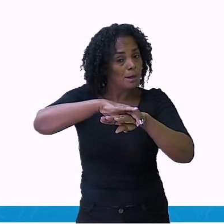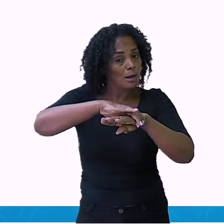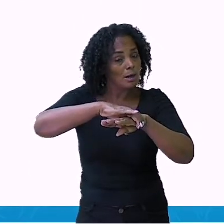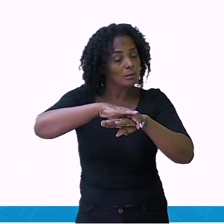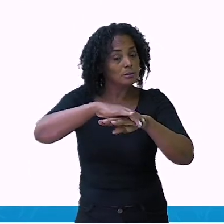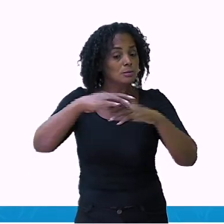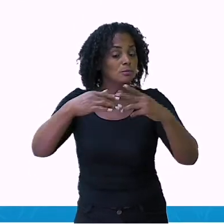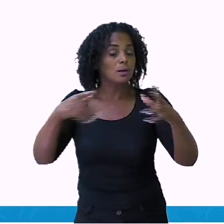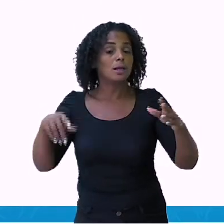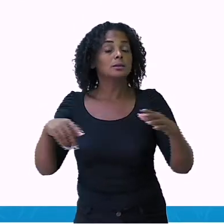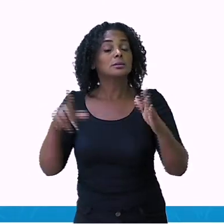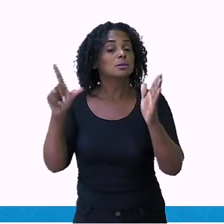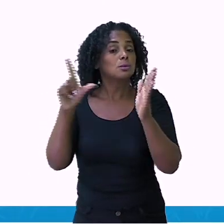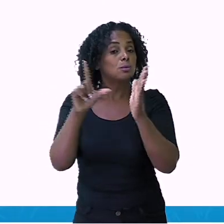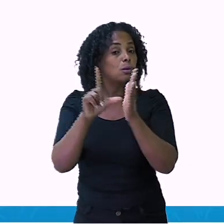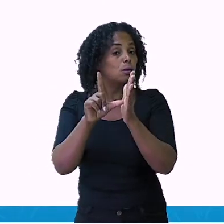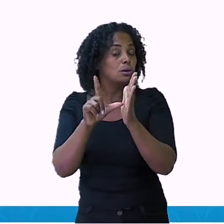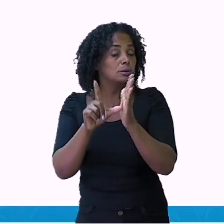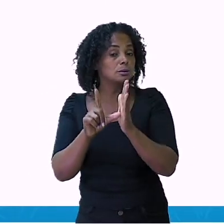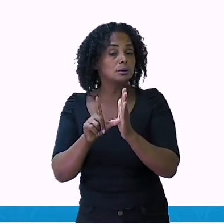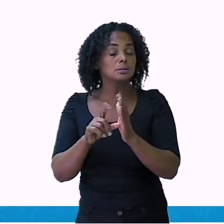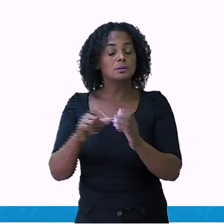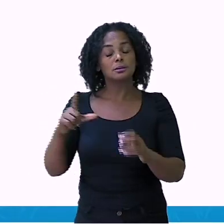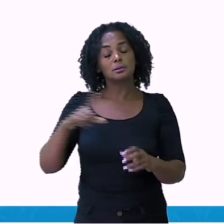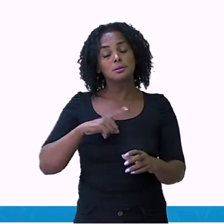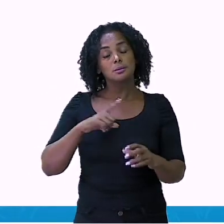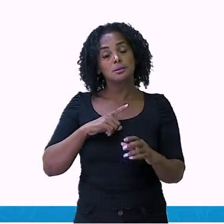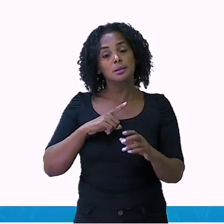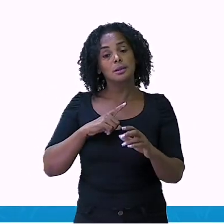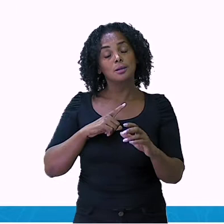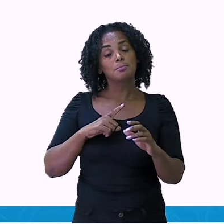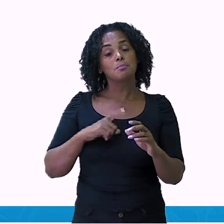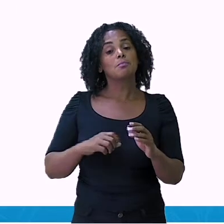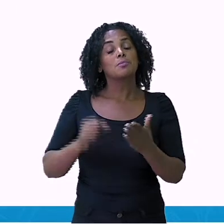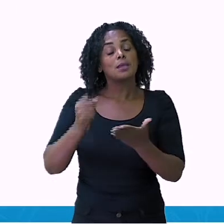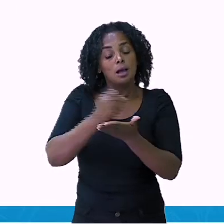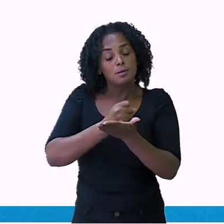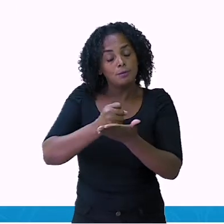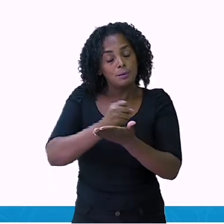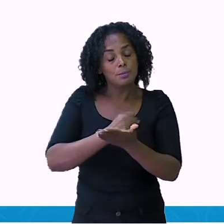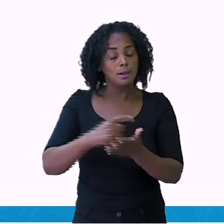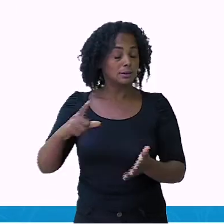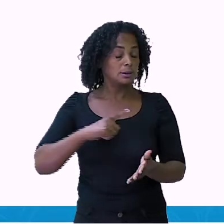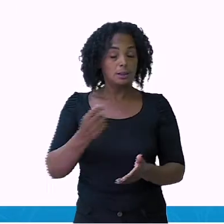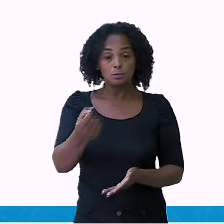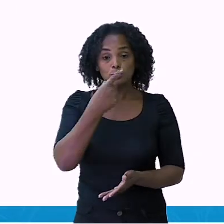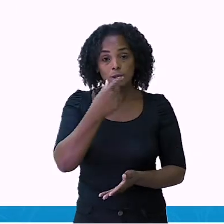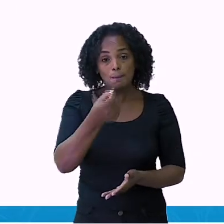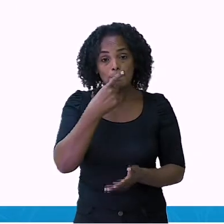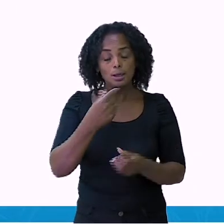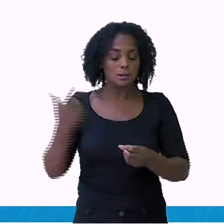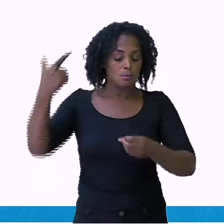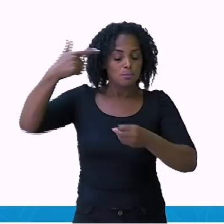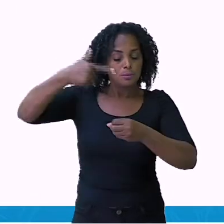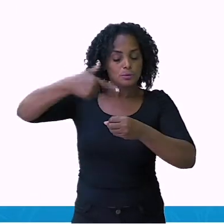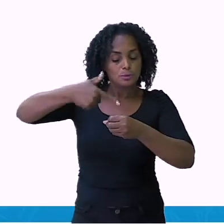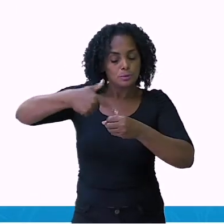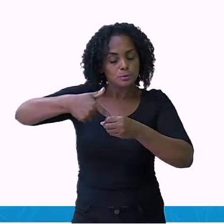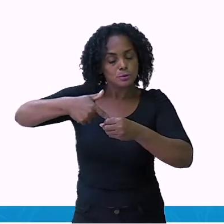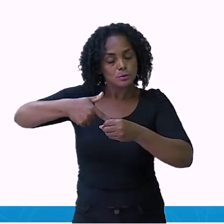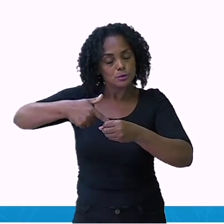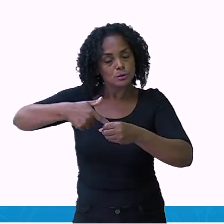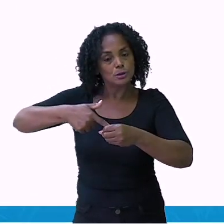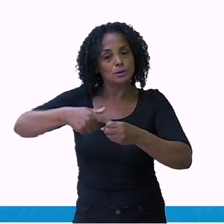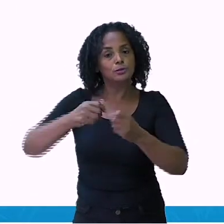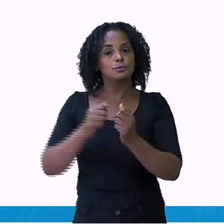diversas lojas. Nós temos aqui as farmácias, né, que nos fornecem os remédios, posto de combustível,